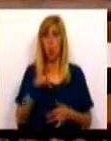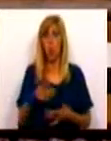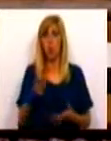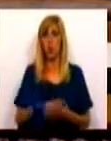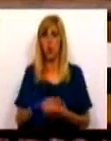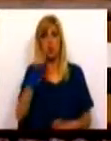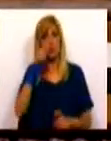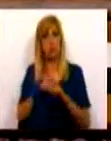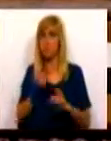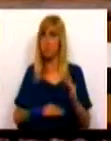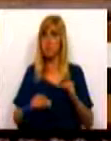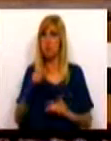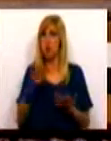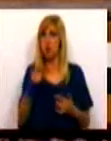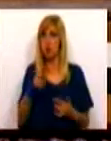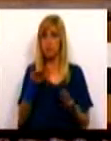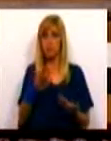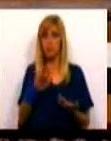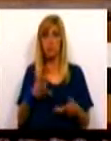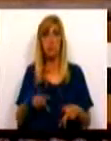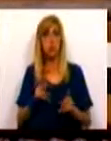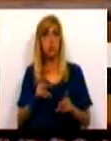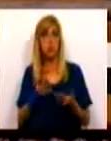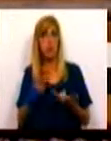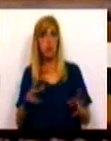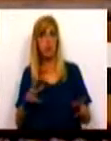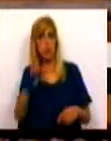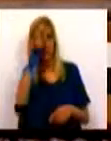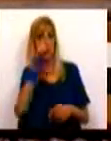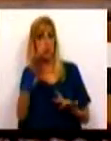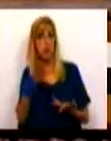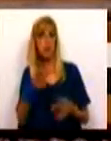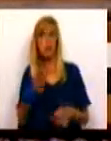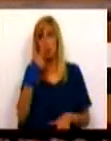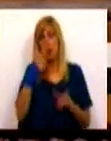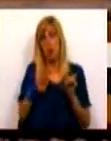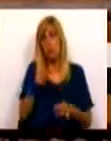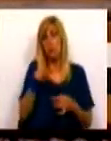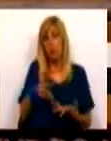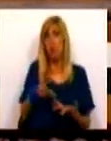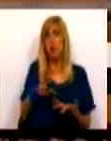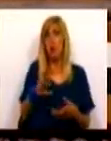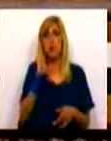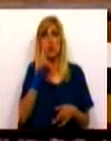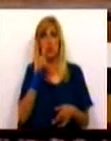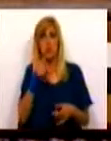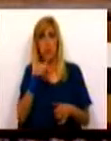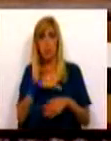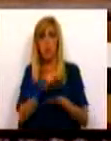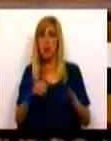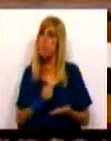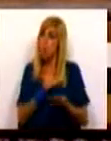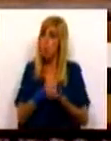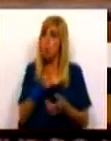maior exigência, quer para com os meios disponibilizados pelo Estado e pelos concessionários das praias para assistência a